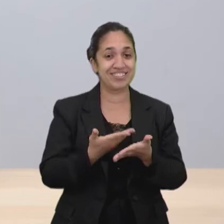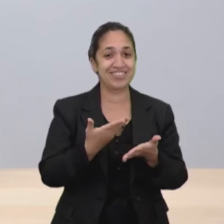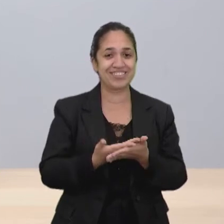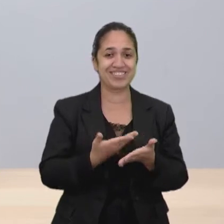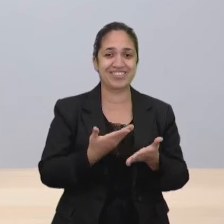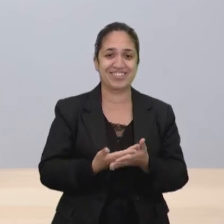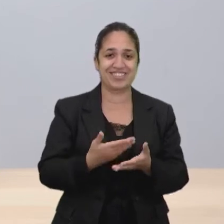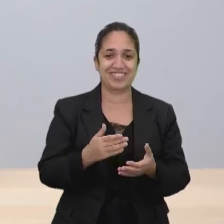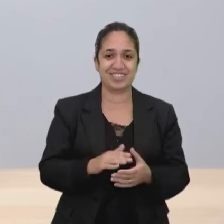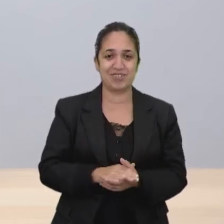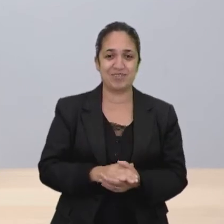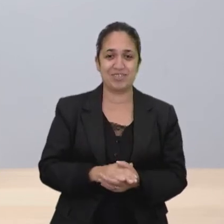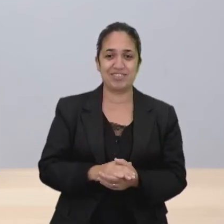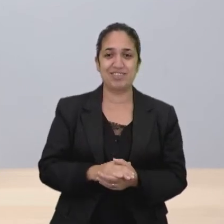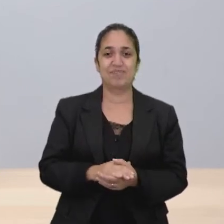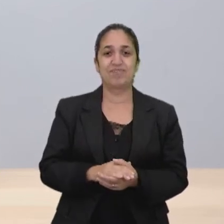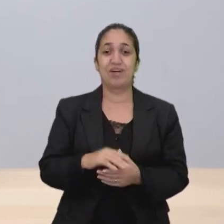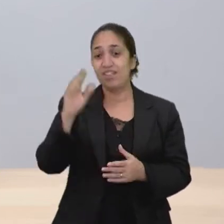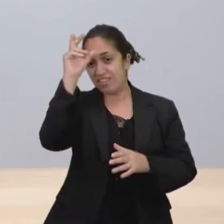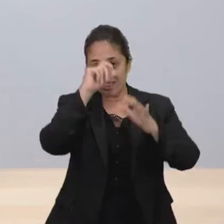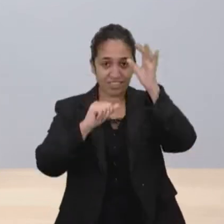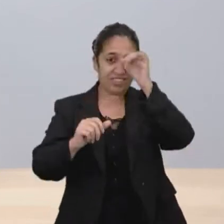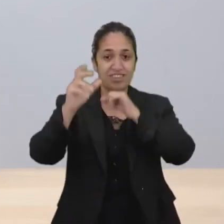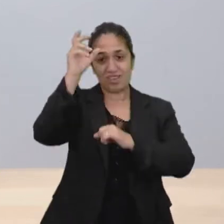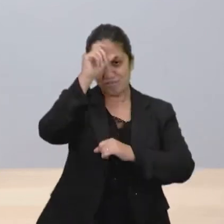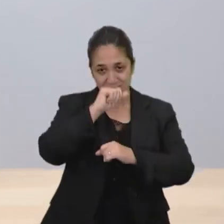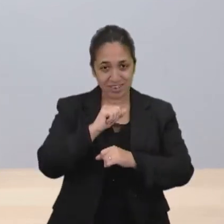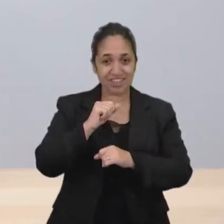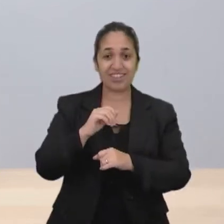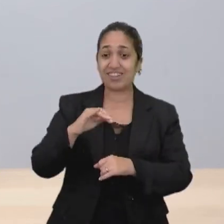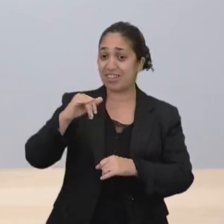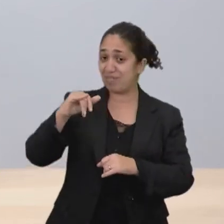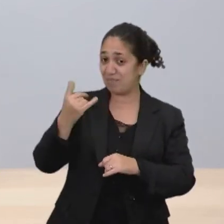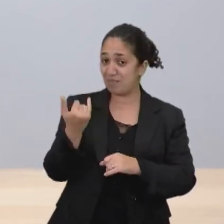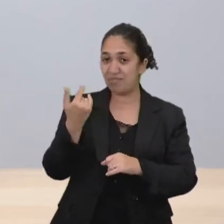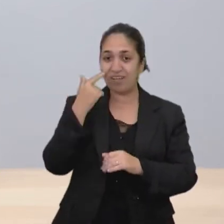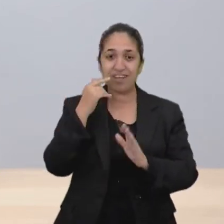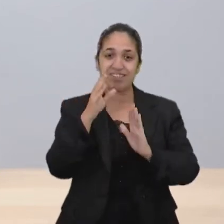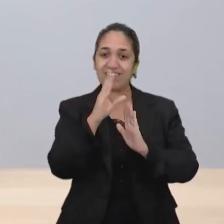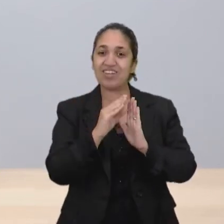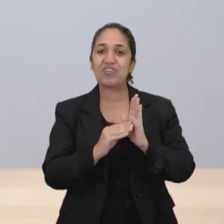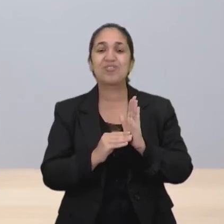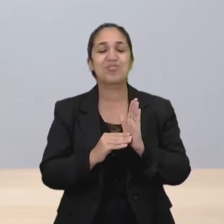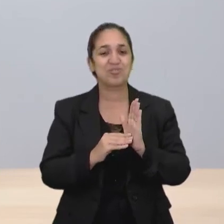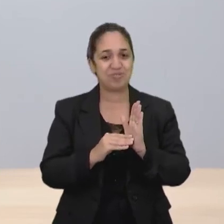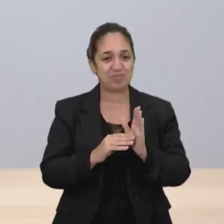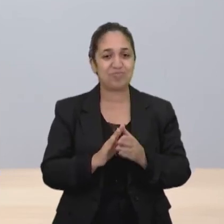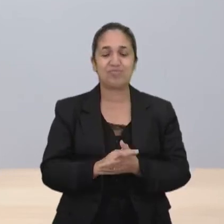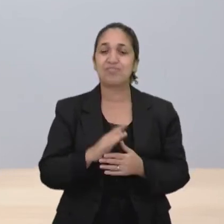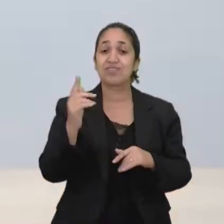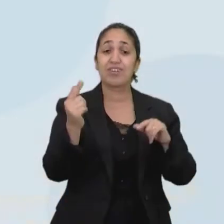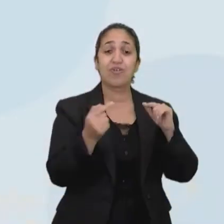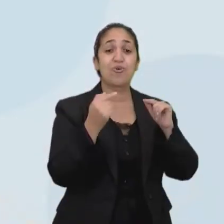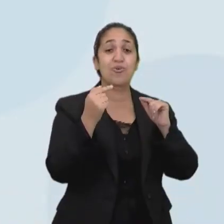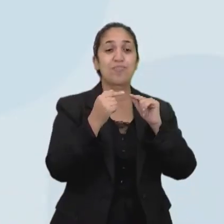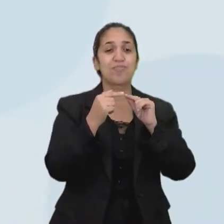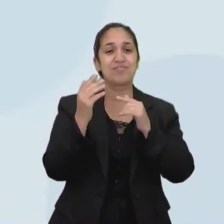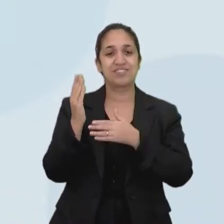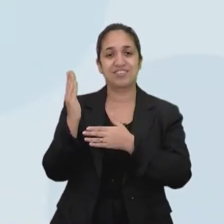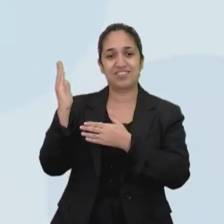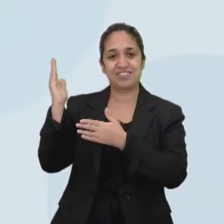que a gente possa aprender e aproveitar bastante esse conteúdo que é maravilhoso. Vamos ver o objetivo dessa aula de